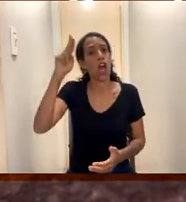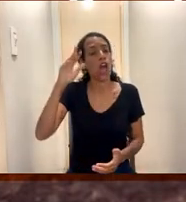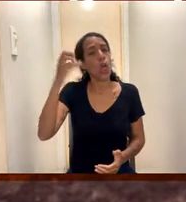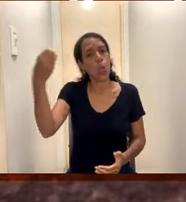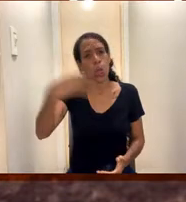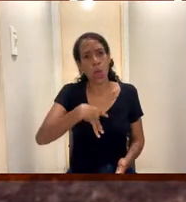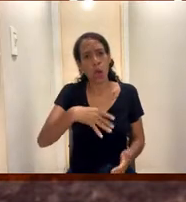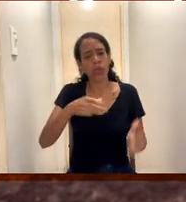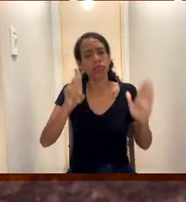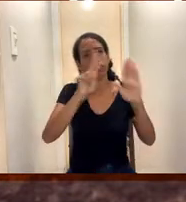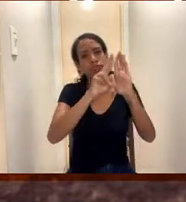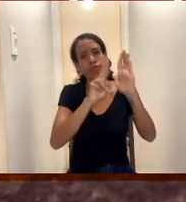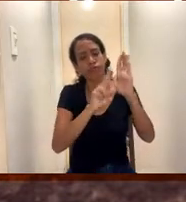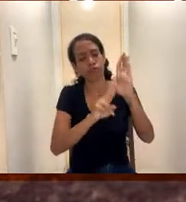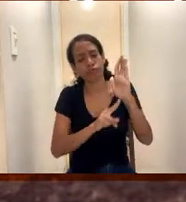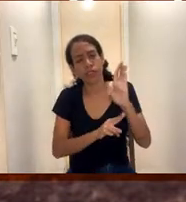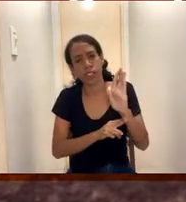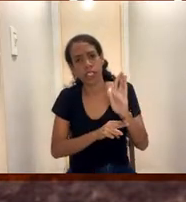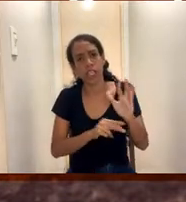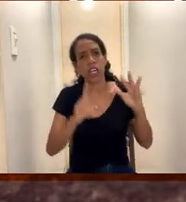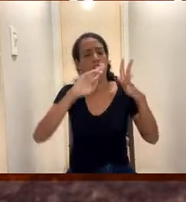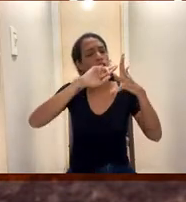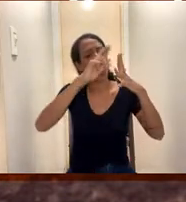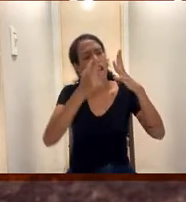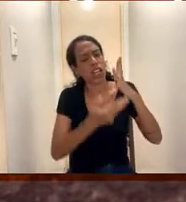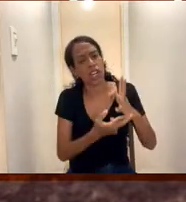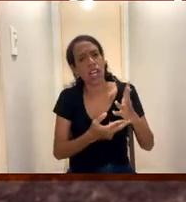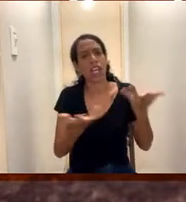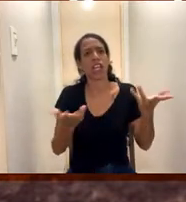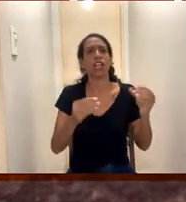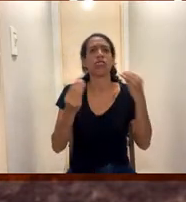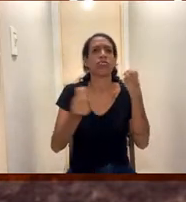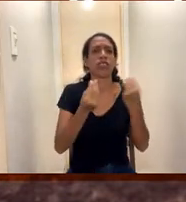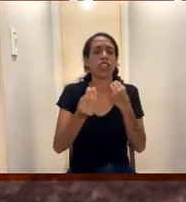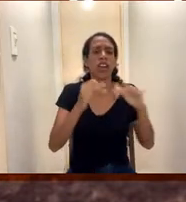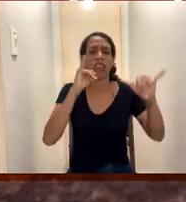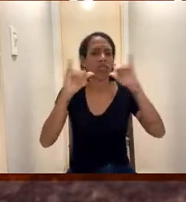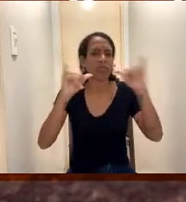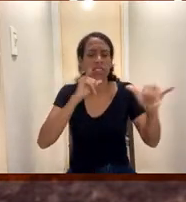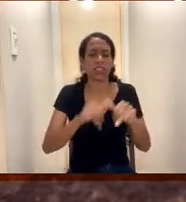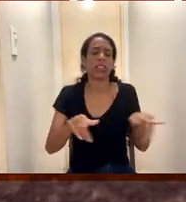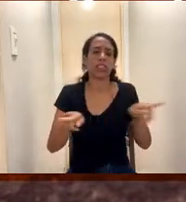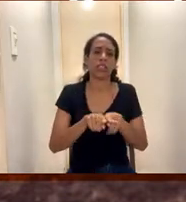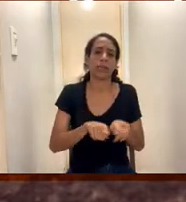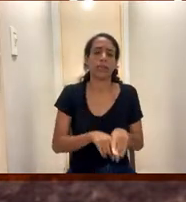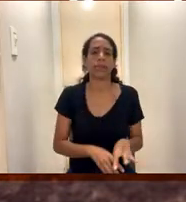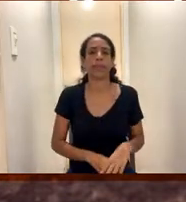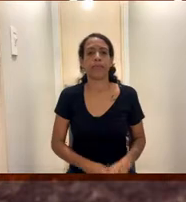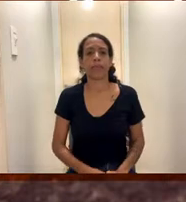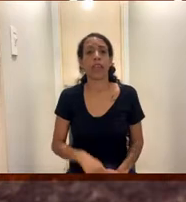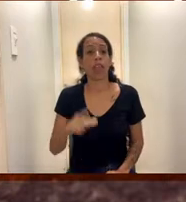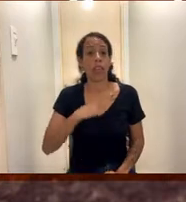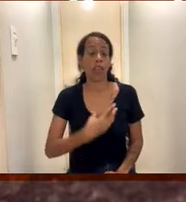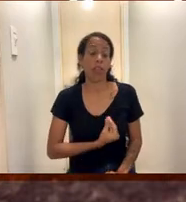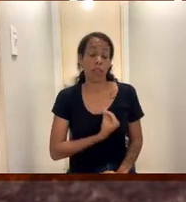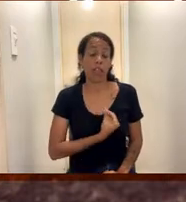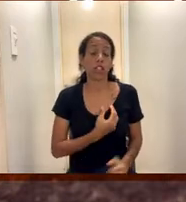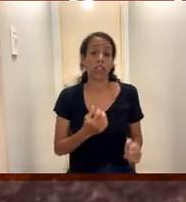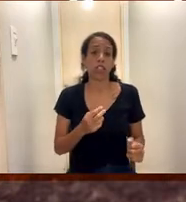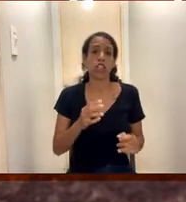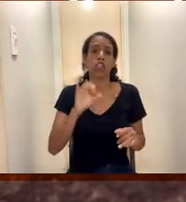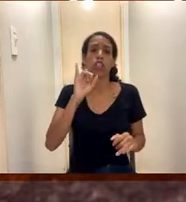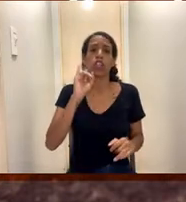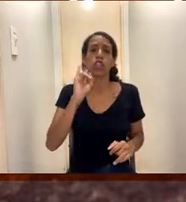também nesse contexto de redes sociais, publicidade e propaganda. E tivemos também em junho